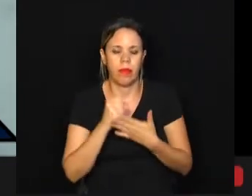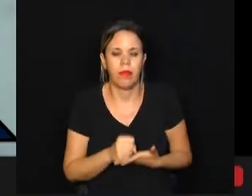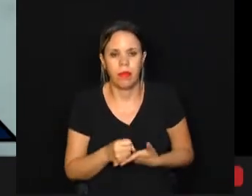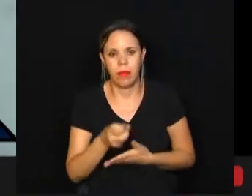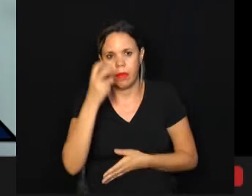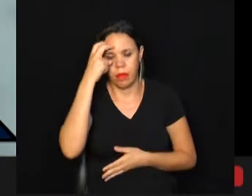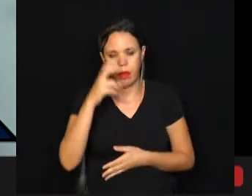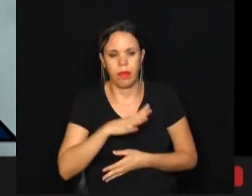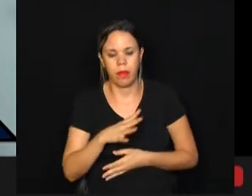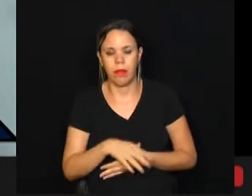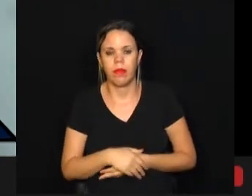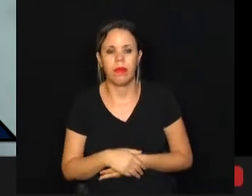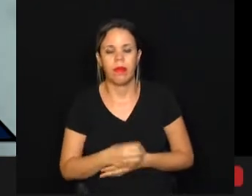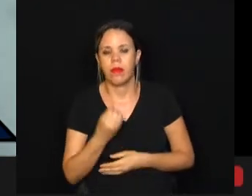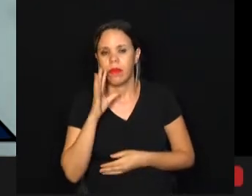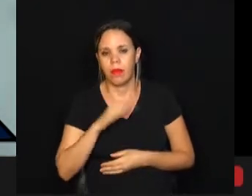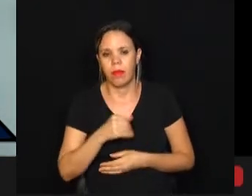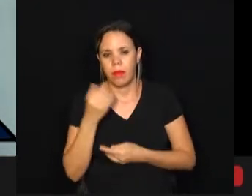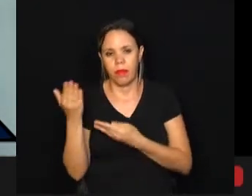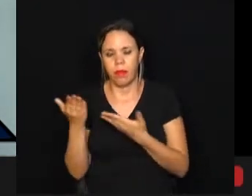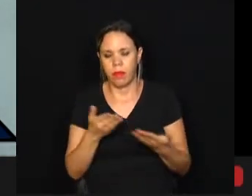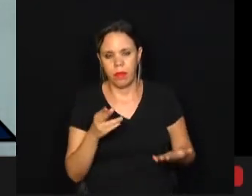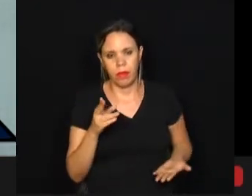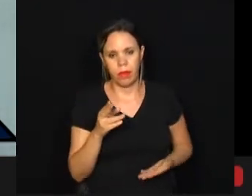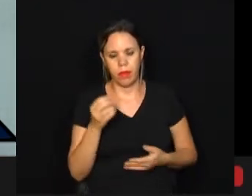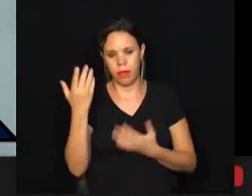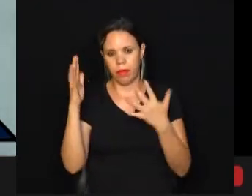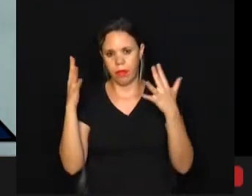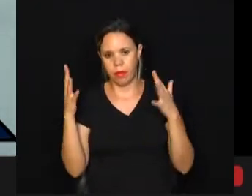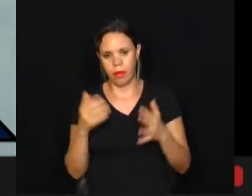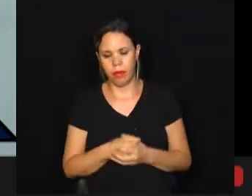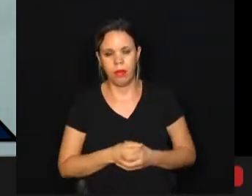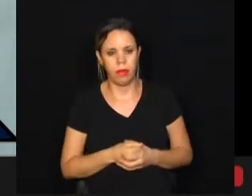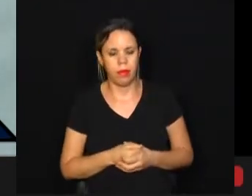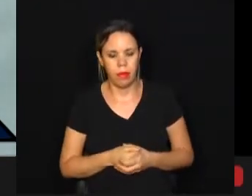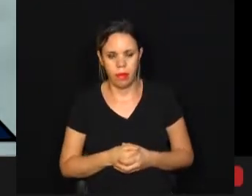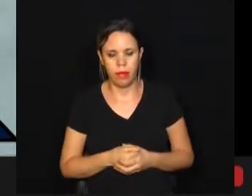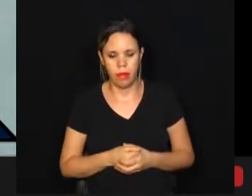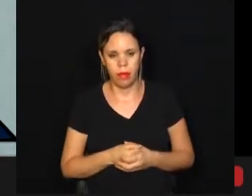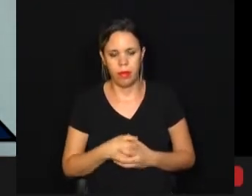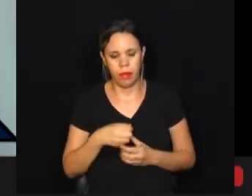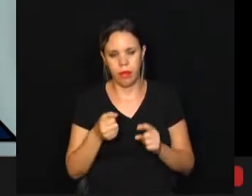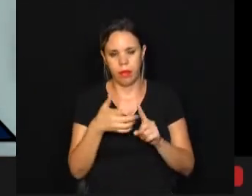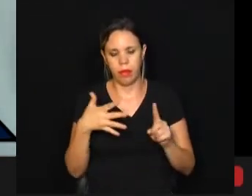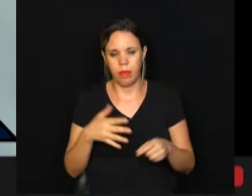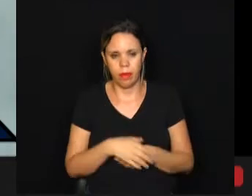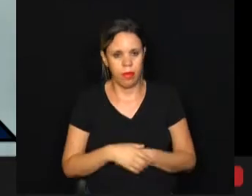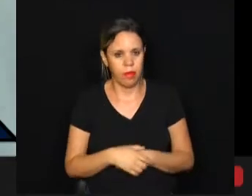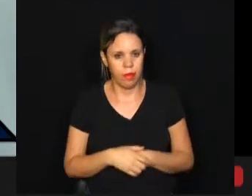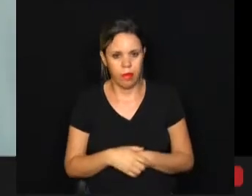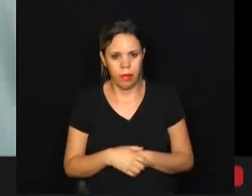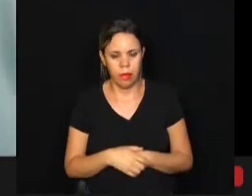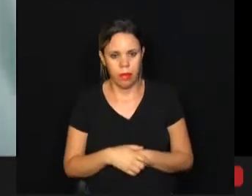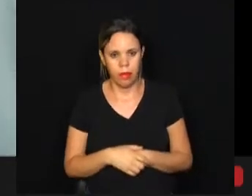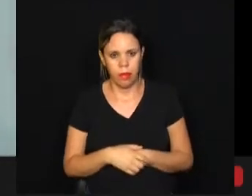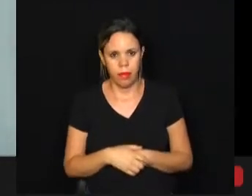da cidade. Boa tarde, bem-vinda, Tisha, parabéns aí, Tisha, até pela sua explanação.